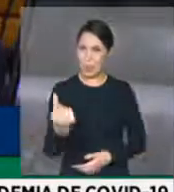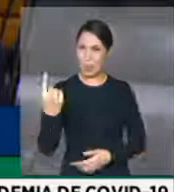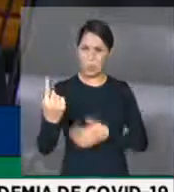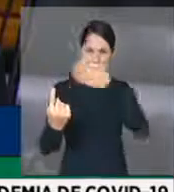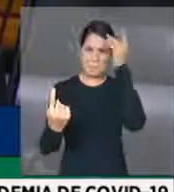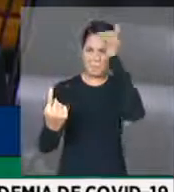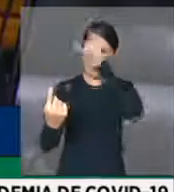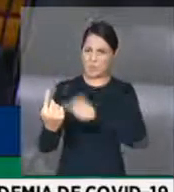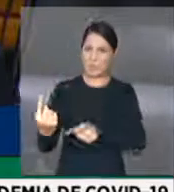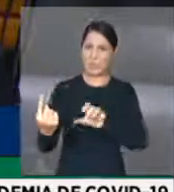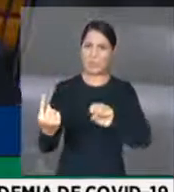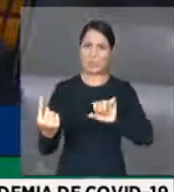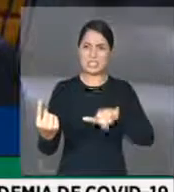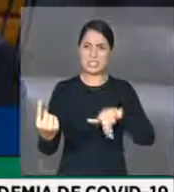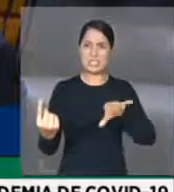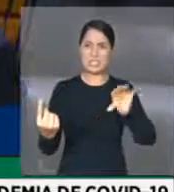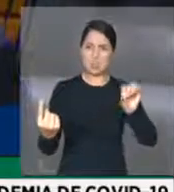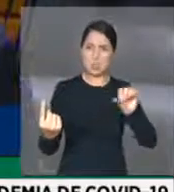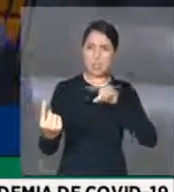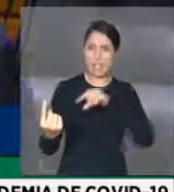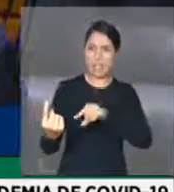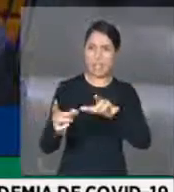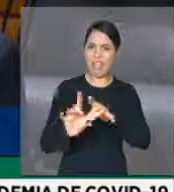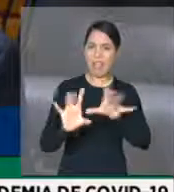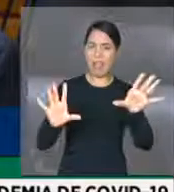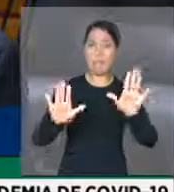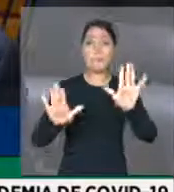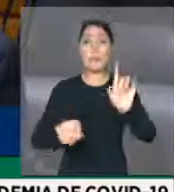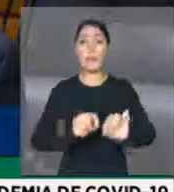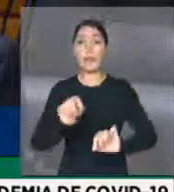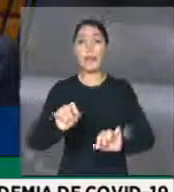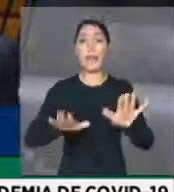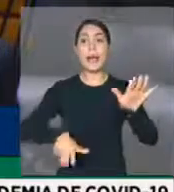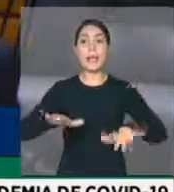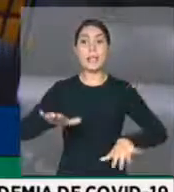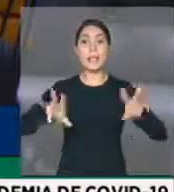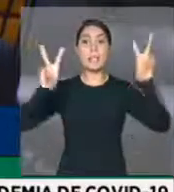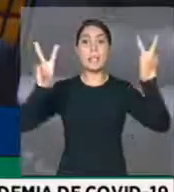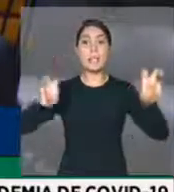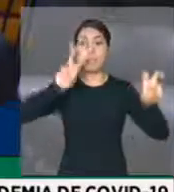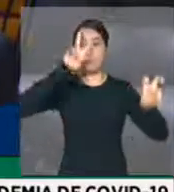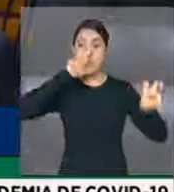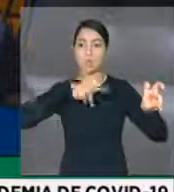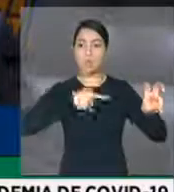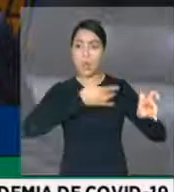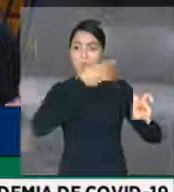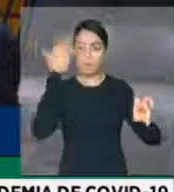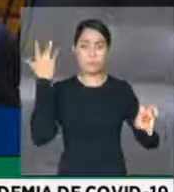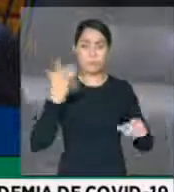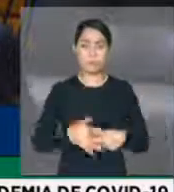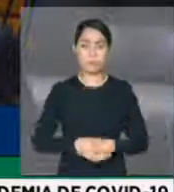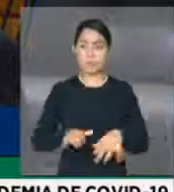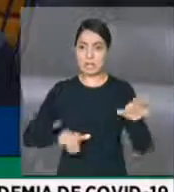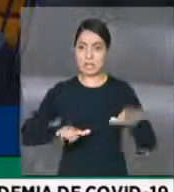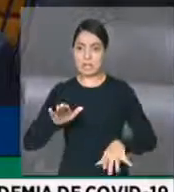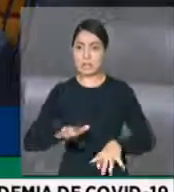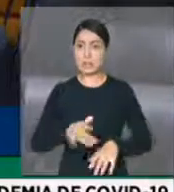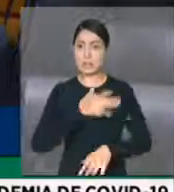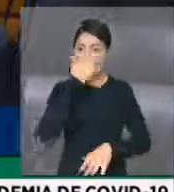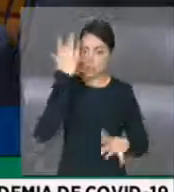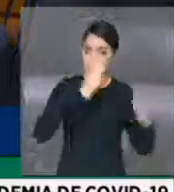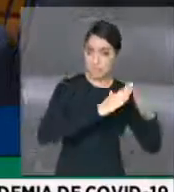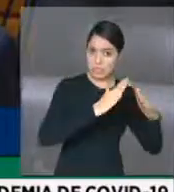sabendo inclusive que em muitos casos, inclusive questões pessoais envolvendo condôminos e